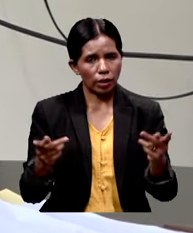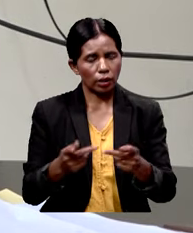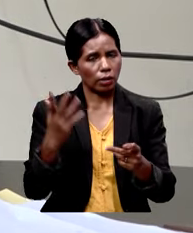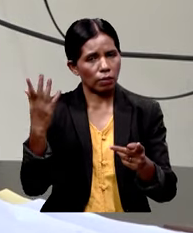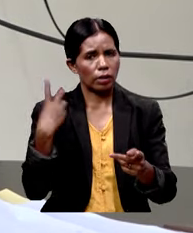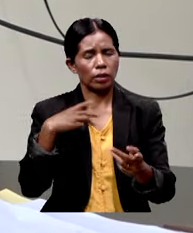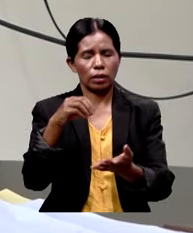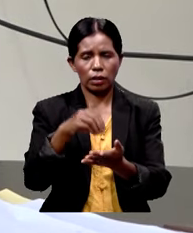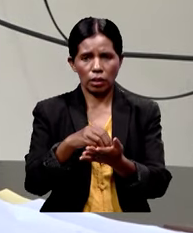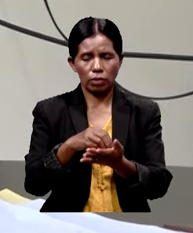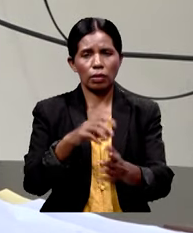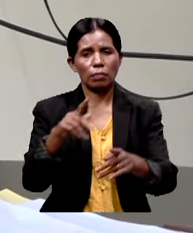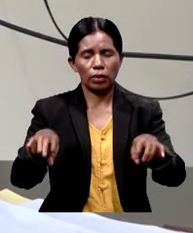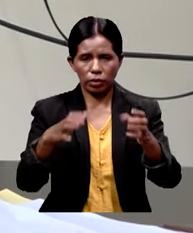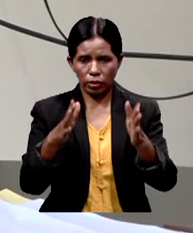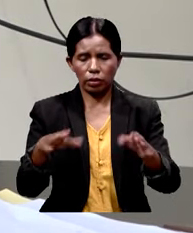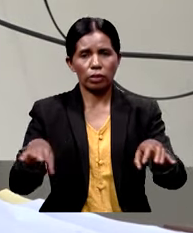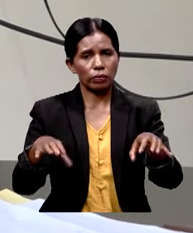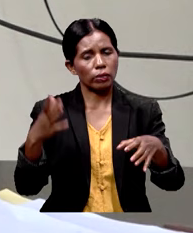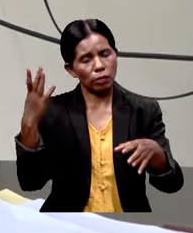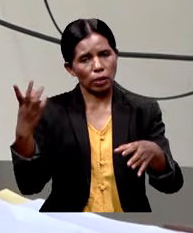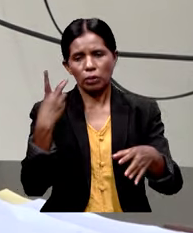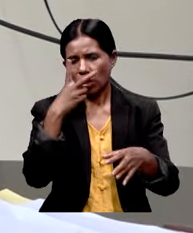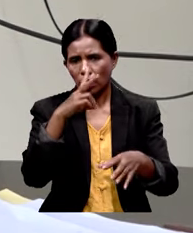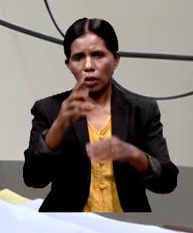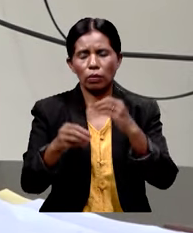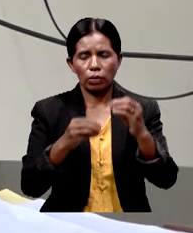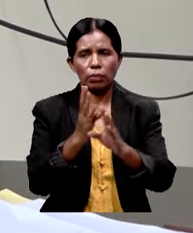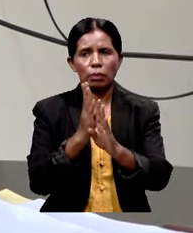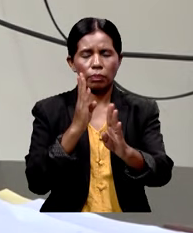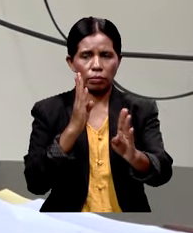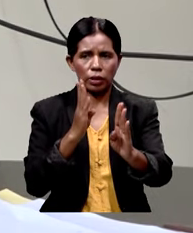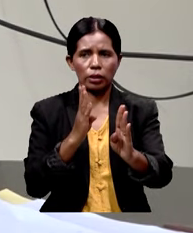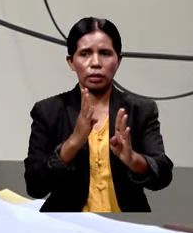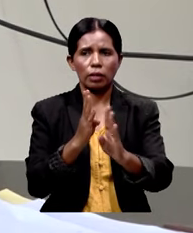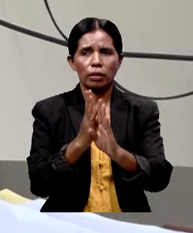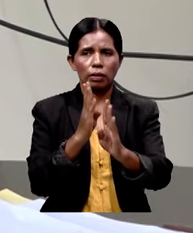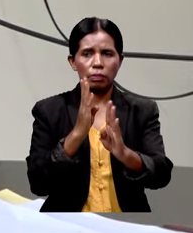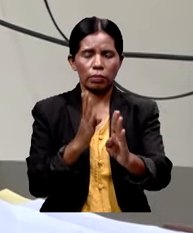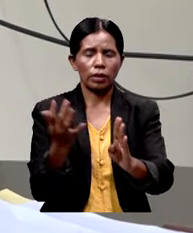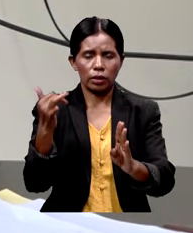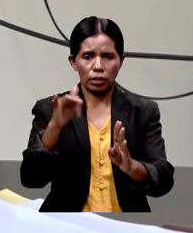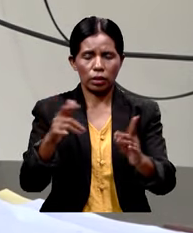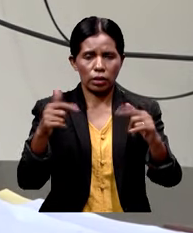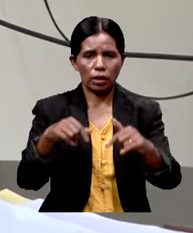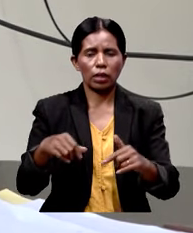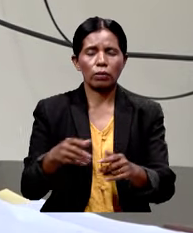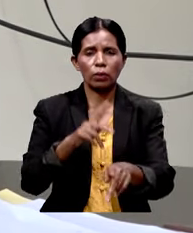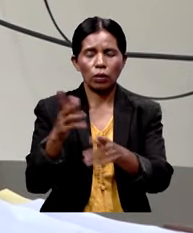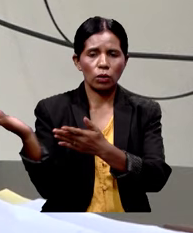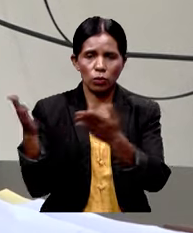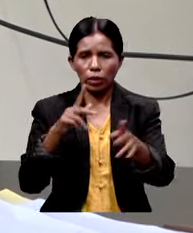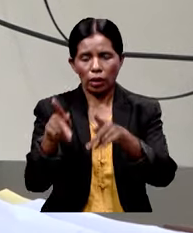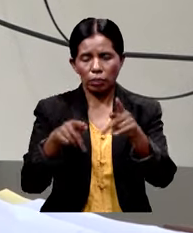koloka ite ne funcionario sen ba para ne bel kontrola transportes publika ne sa interurbanos se parte leste ne ato hatun tatun